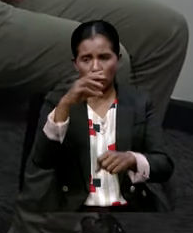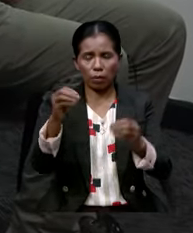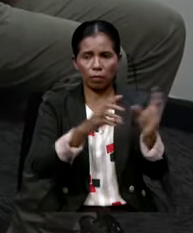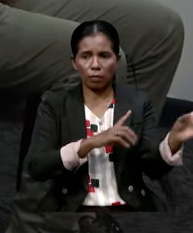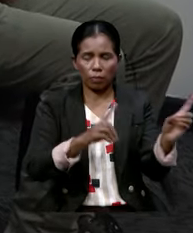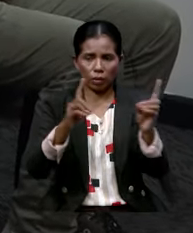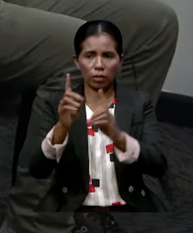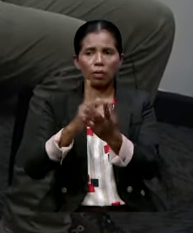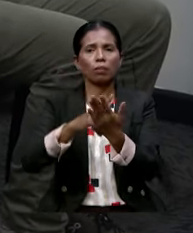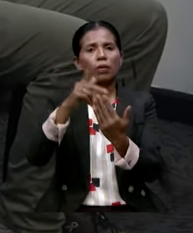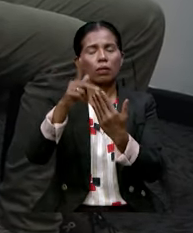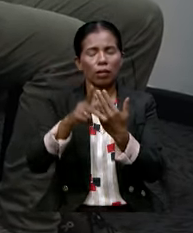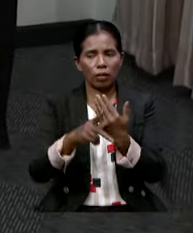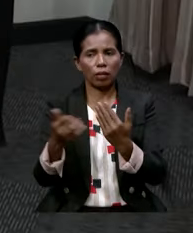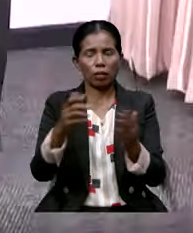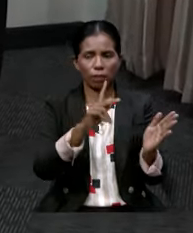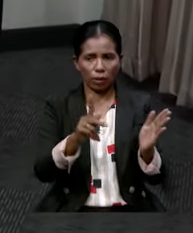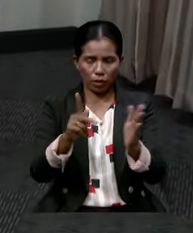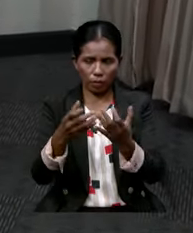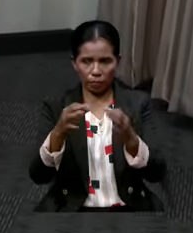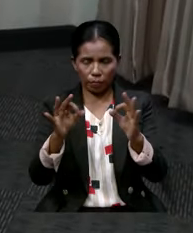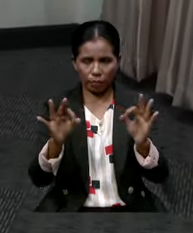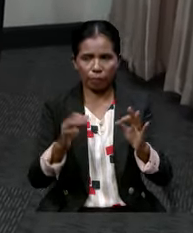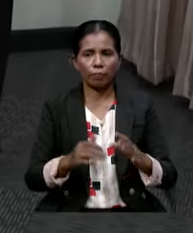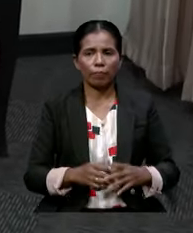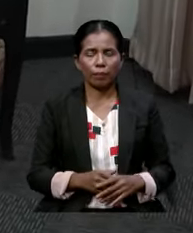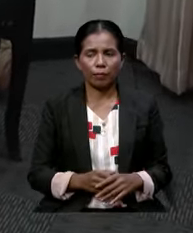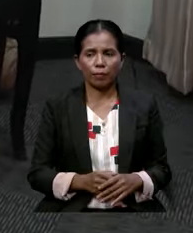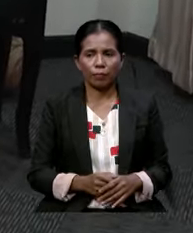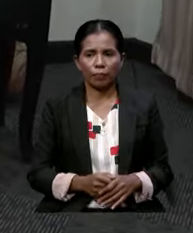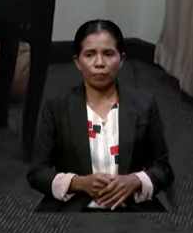implementasaun programa hirak nebe plan ona. Maritu da Costa, Santina de Jesus, ZMN.